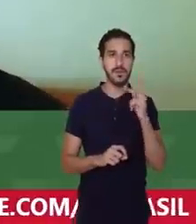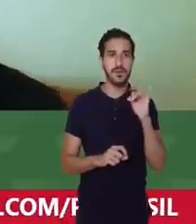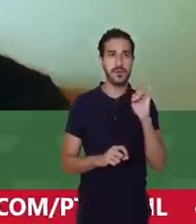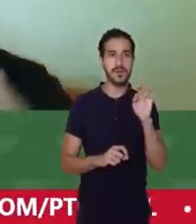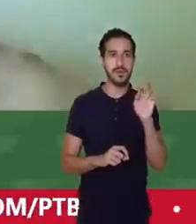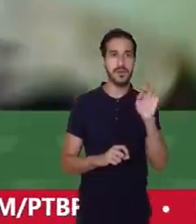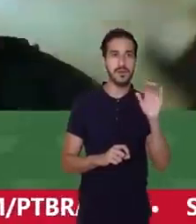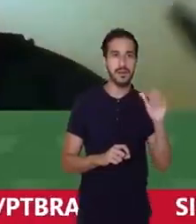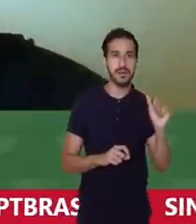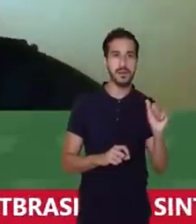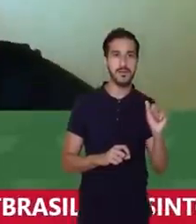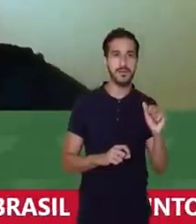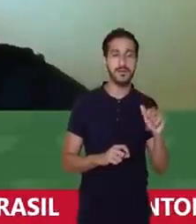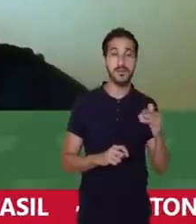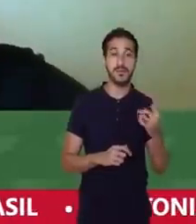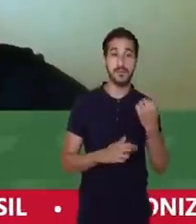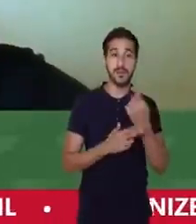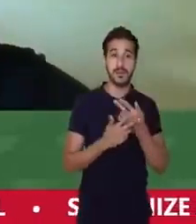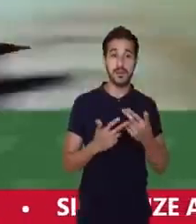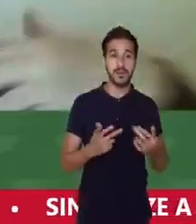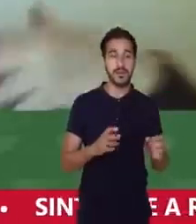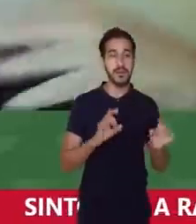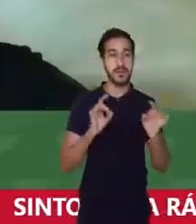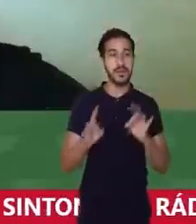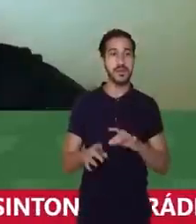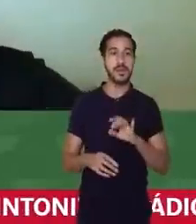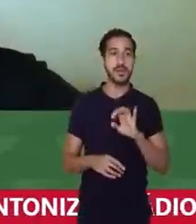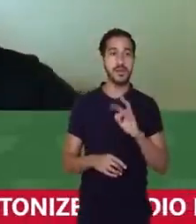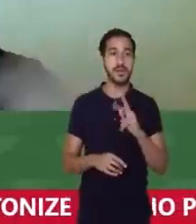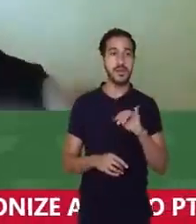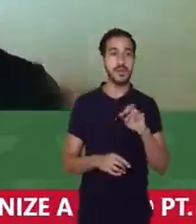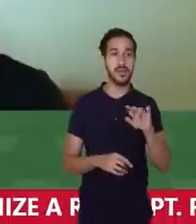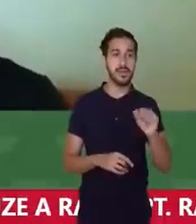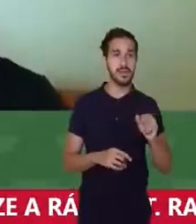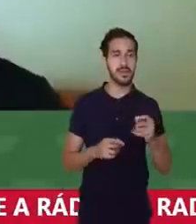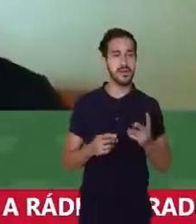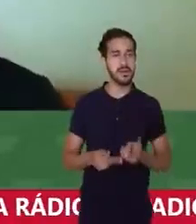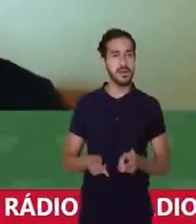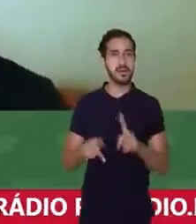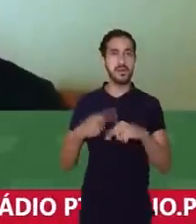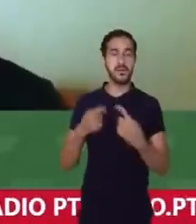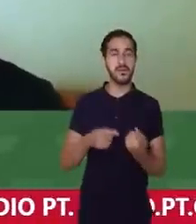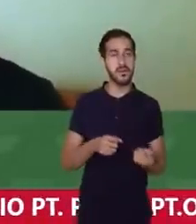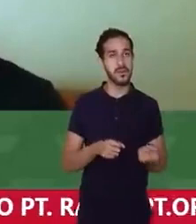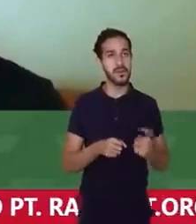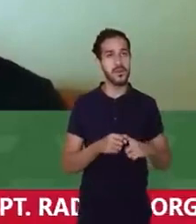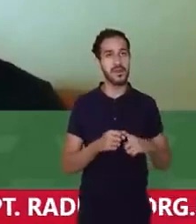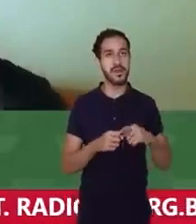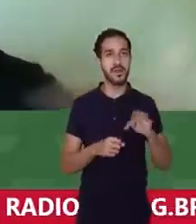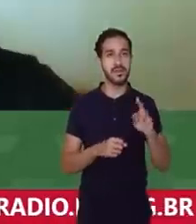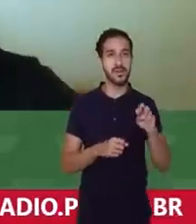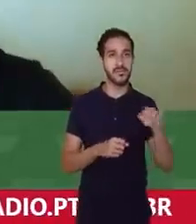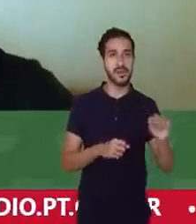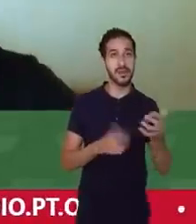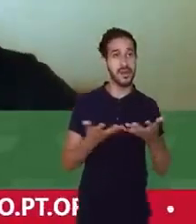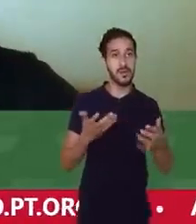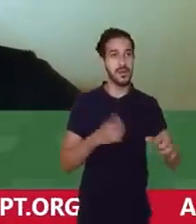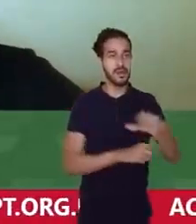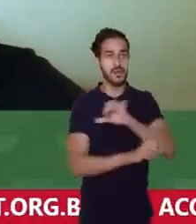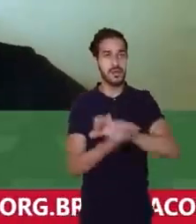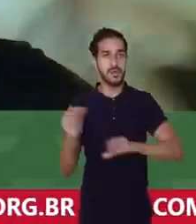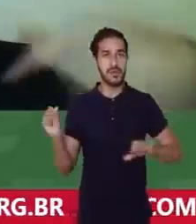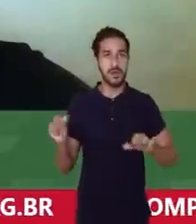hidrelétrica. Então, primeiro você deixa as hidrelétricas funcionando e depois você entra com as térmicas. Agora